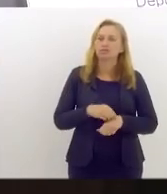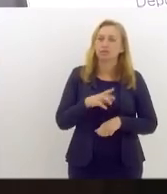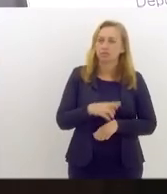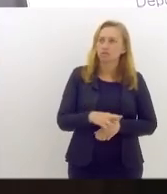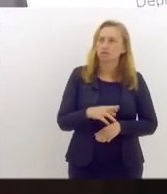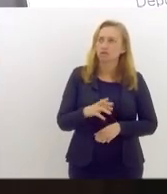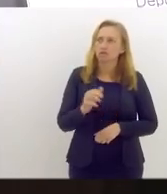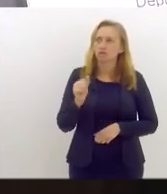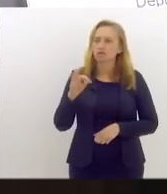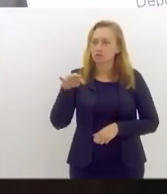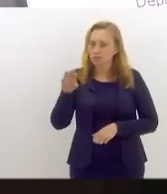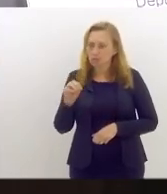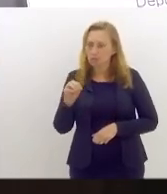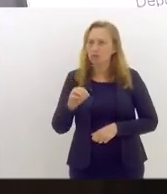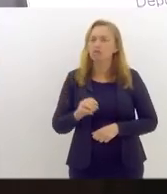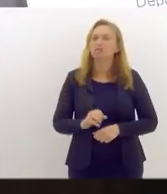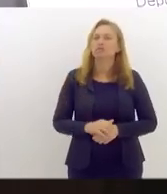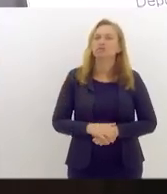Antônio